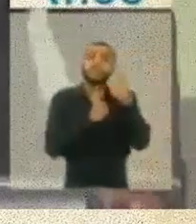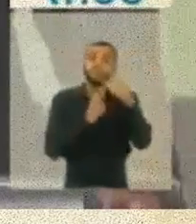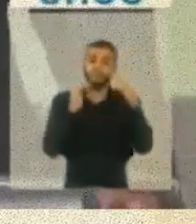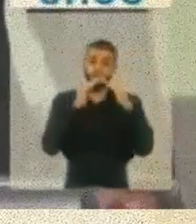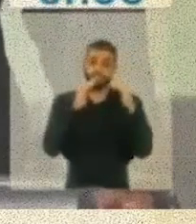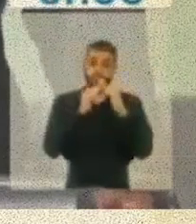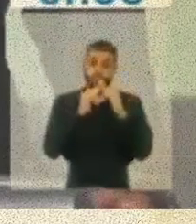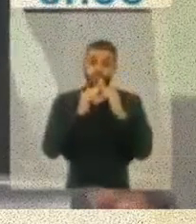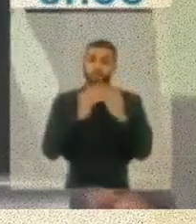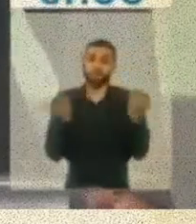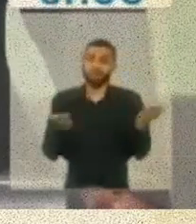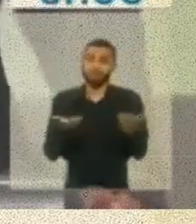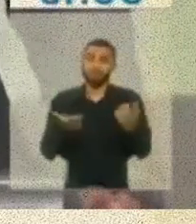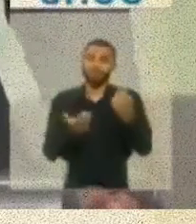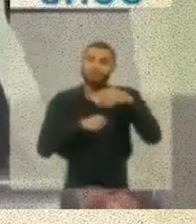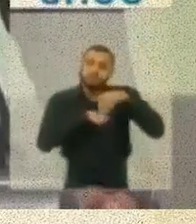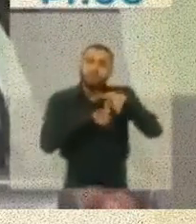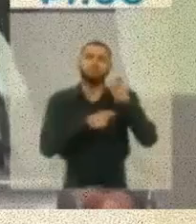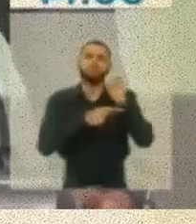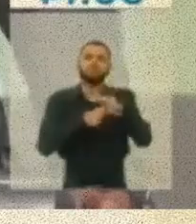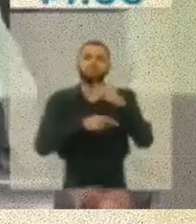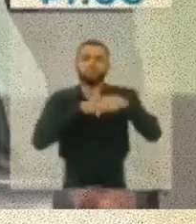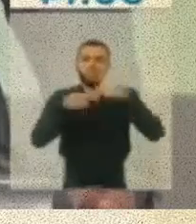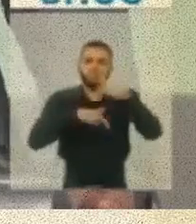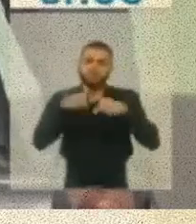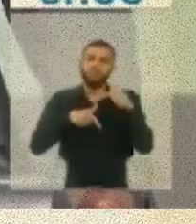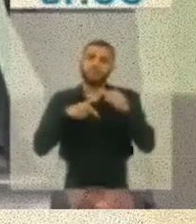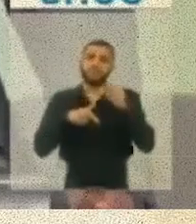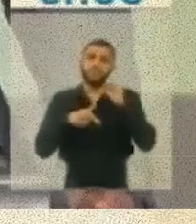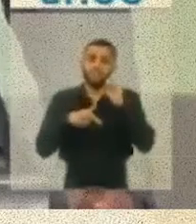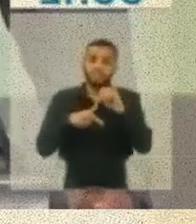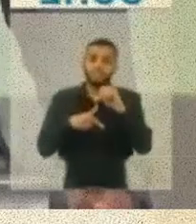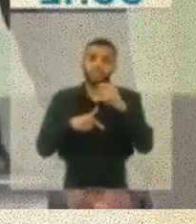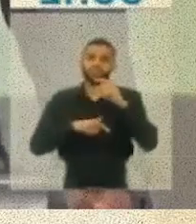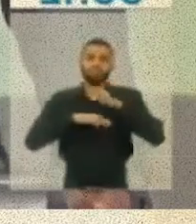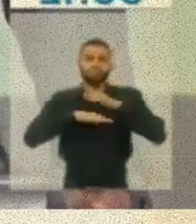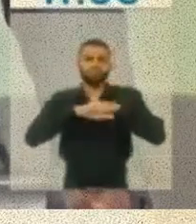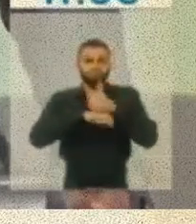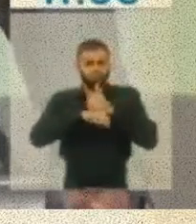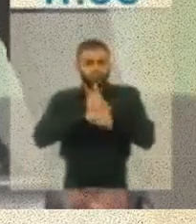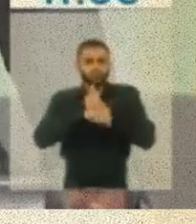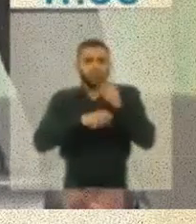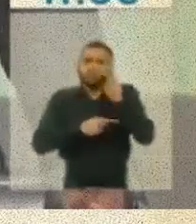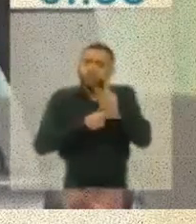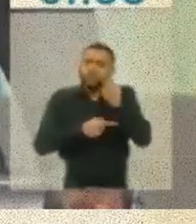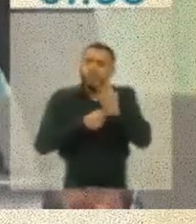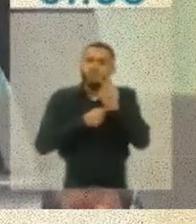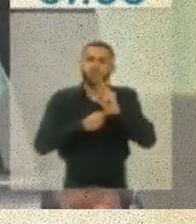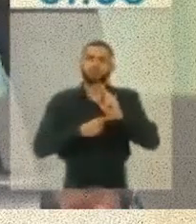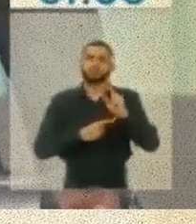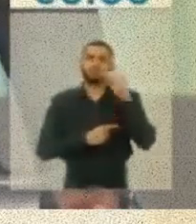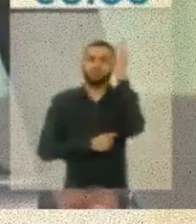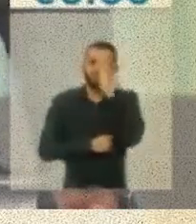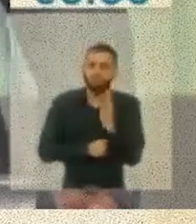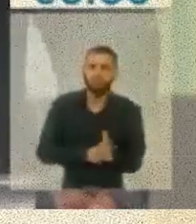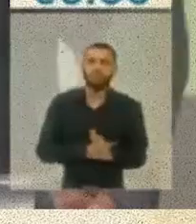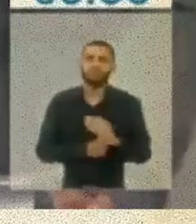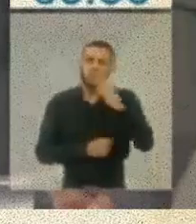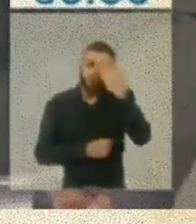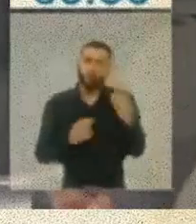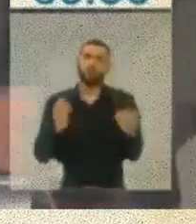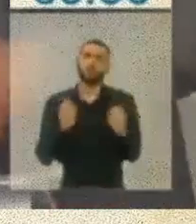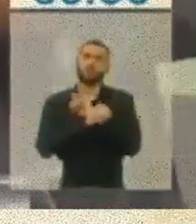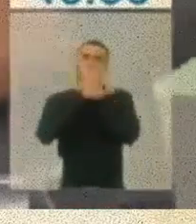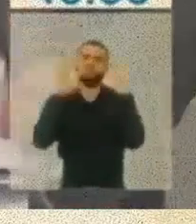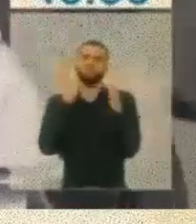a partir do momento aqui eu vou te encaminhar conversar de trabalho e se você tiver locação você vai cuidar das nossas fronteiras vai cuidar da nossa página para